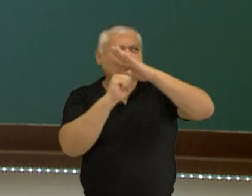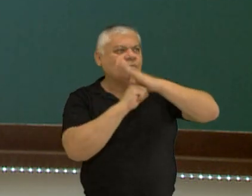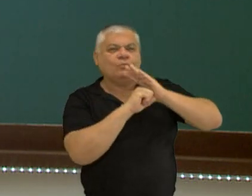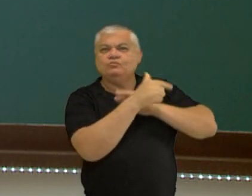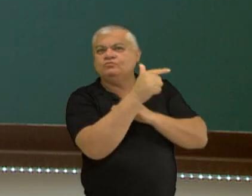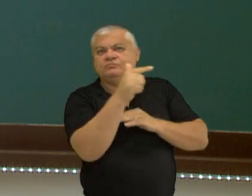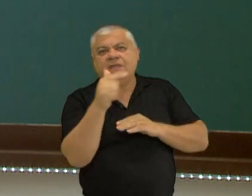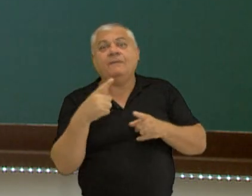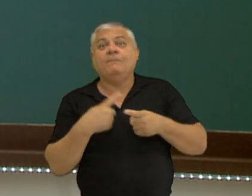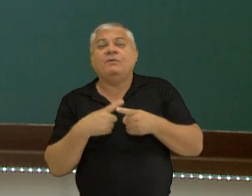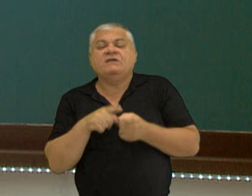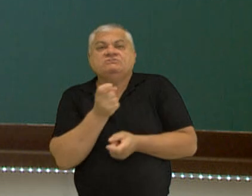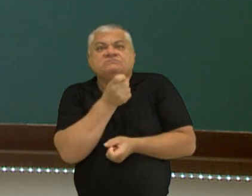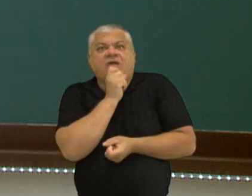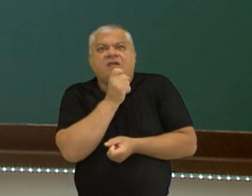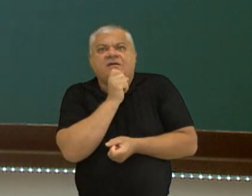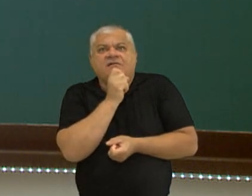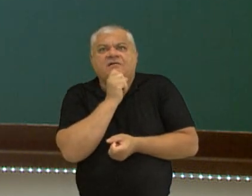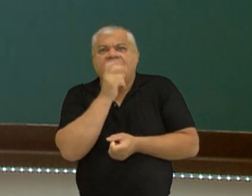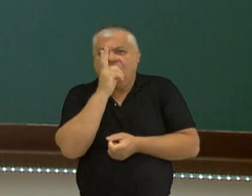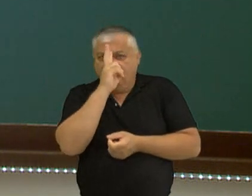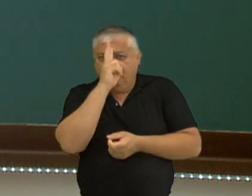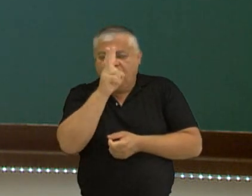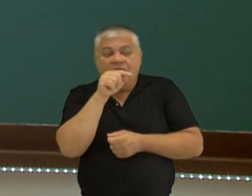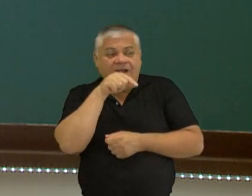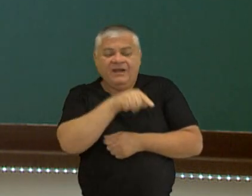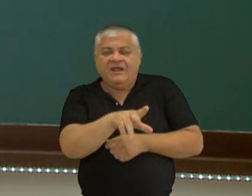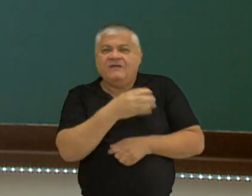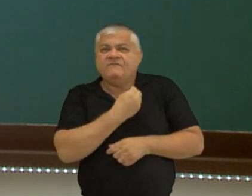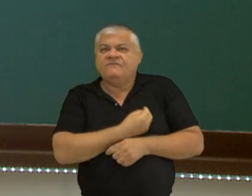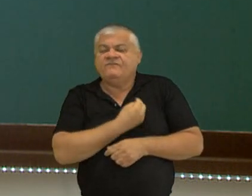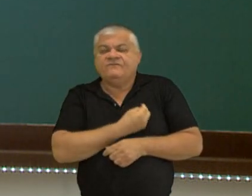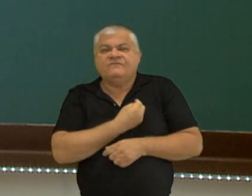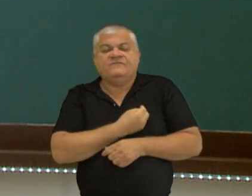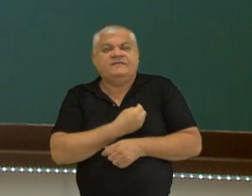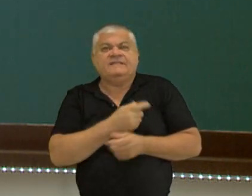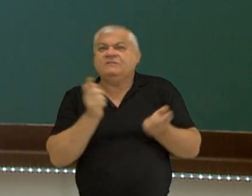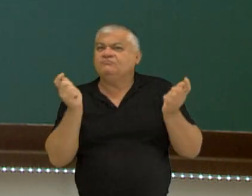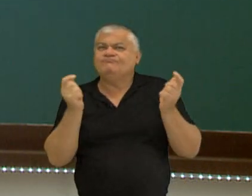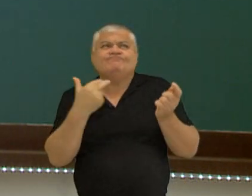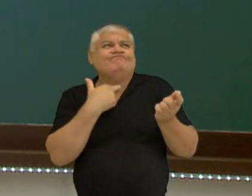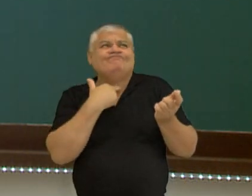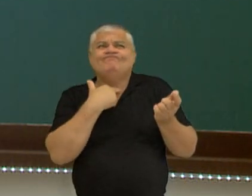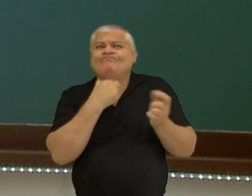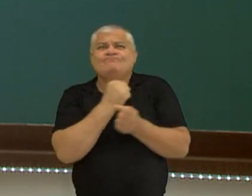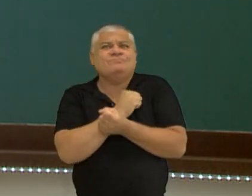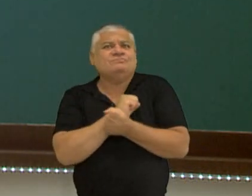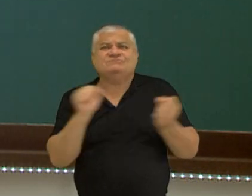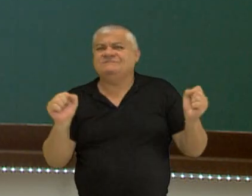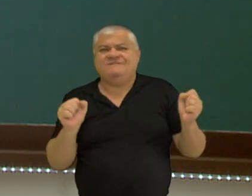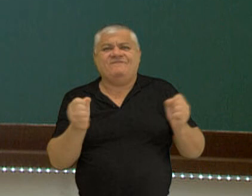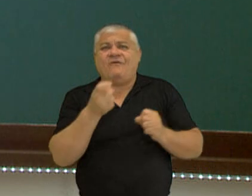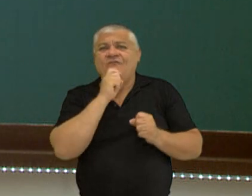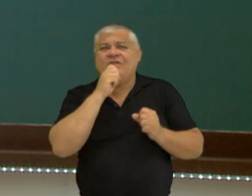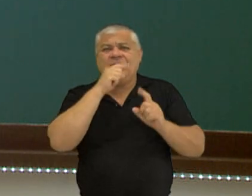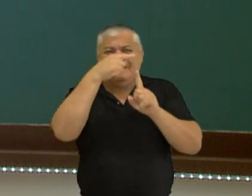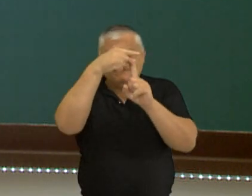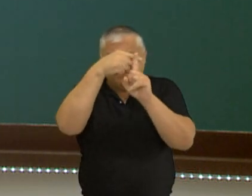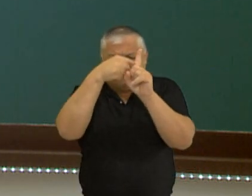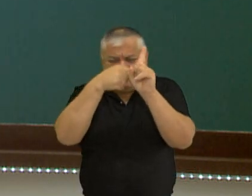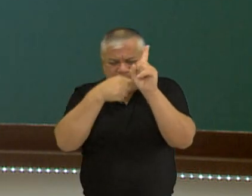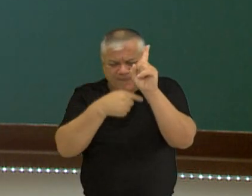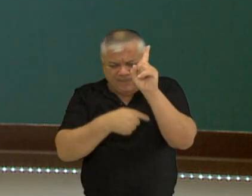continentes, porque é um continente gelado. As condições ali, a existência do frio intenso durante o ano